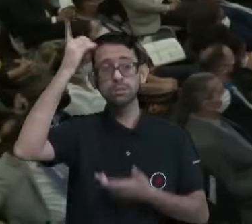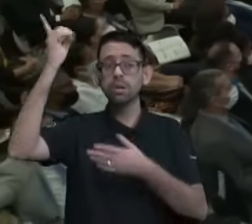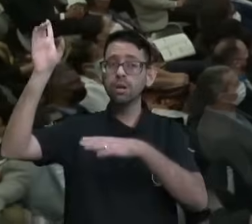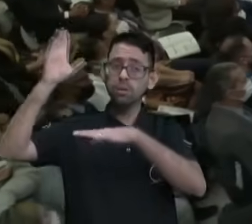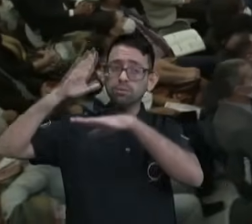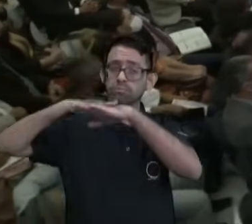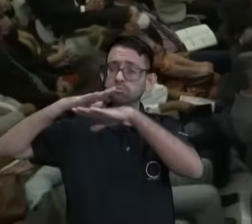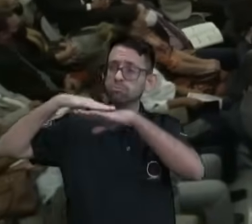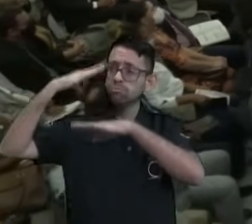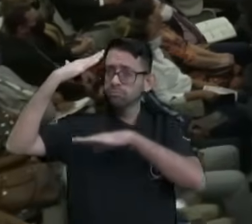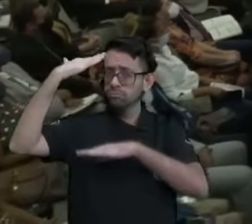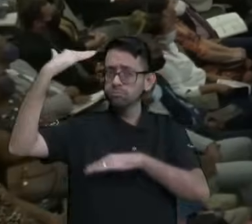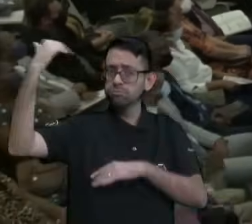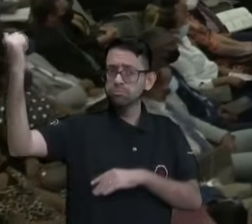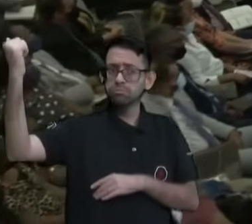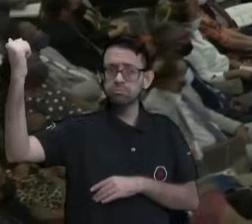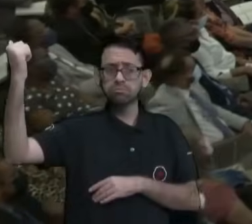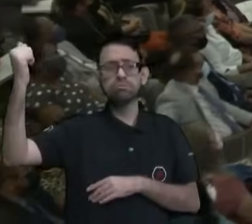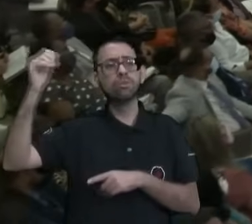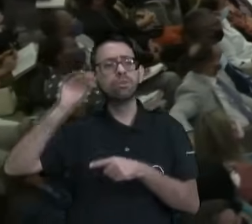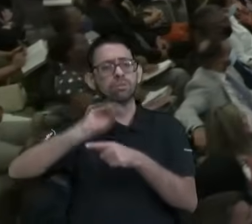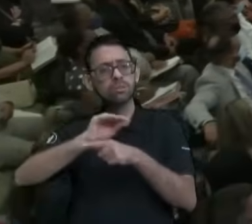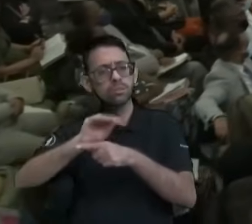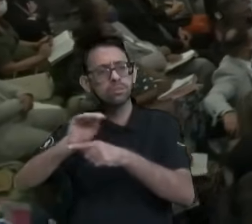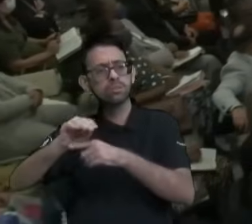40 anos ele olha